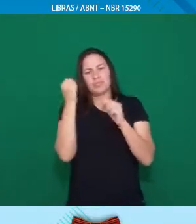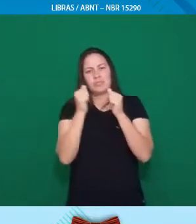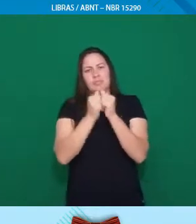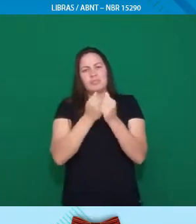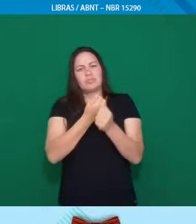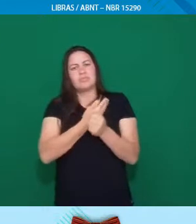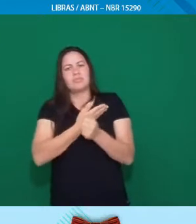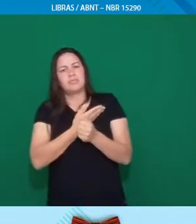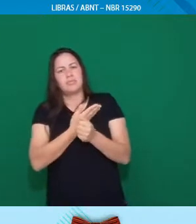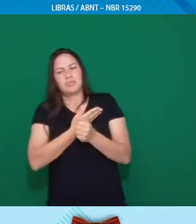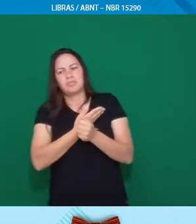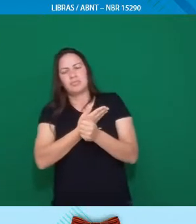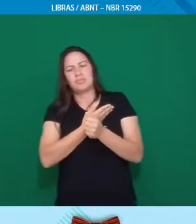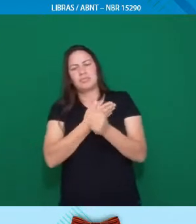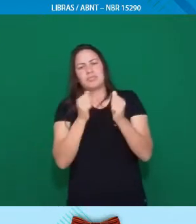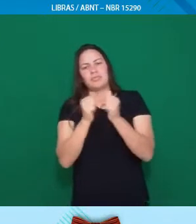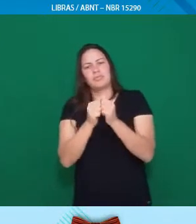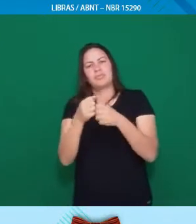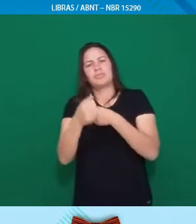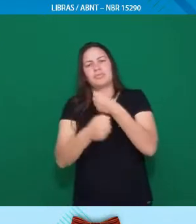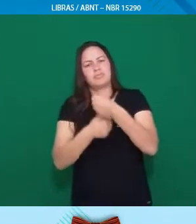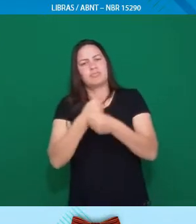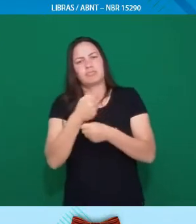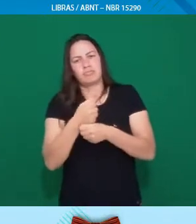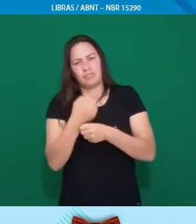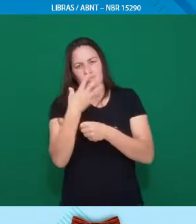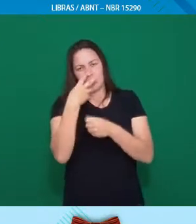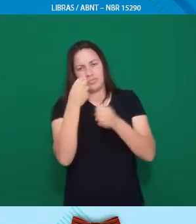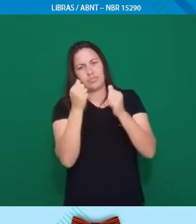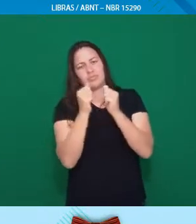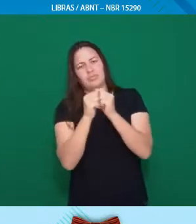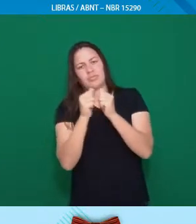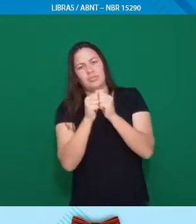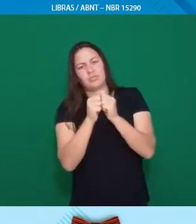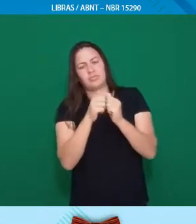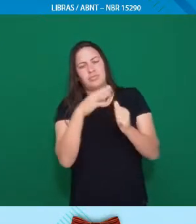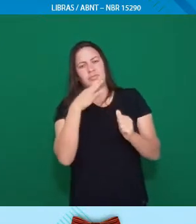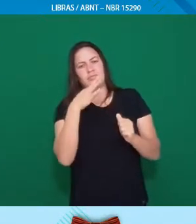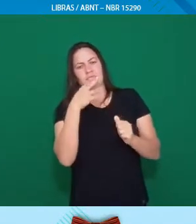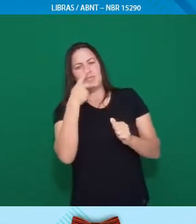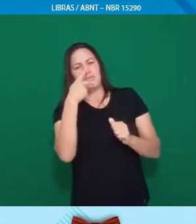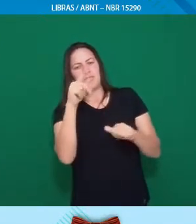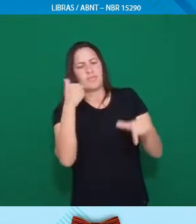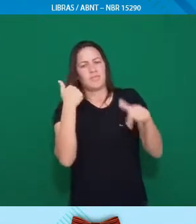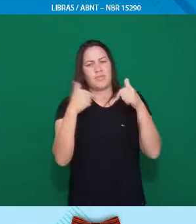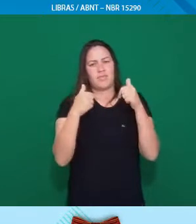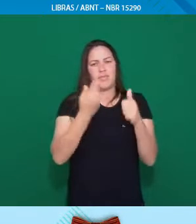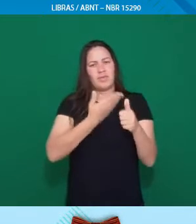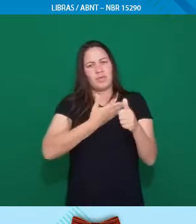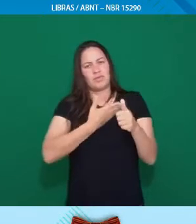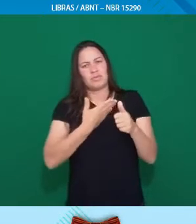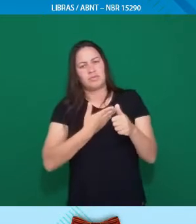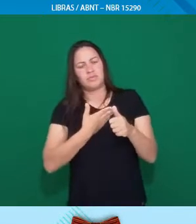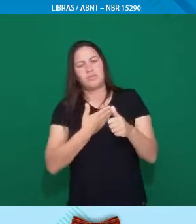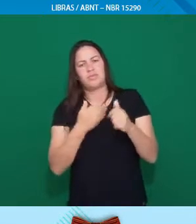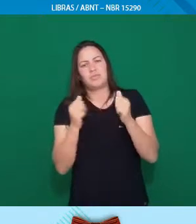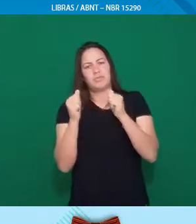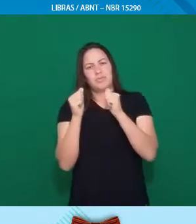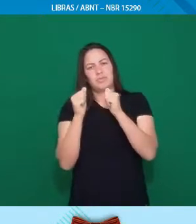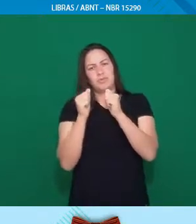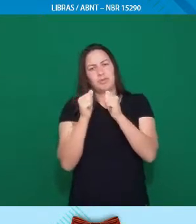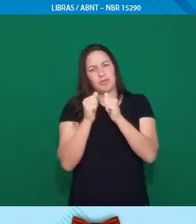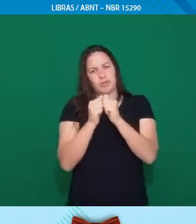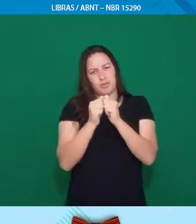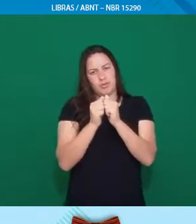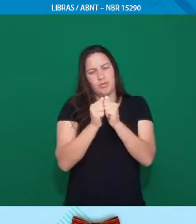trazer aí a tuas amigas e pediu para tirar uma foto da reconhecimento da grande amizade que você formou